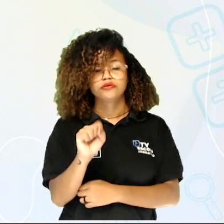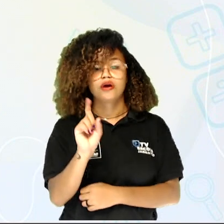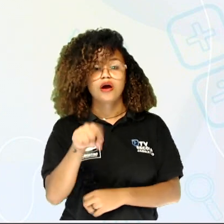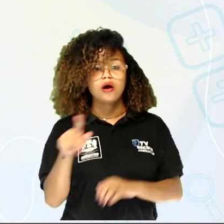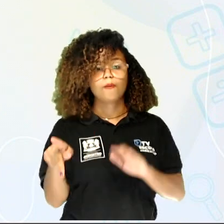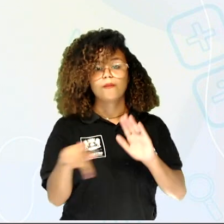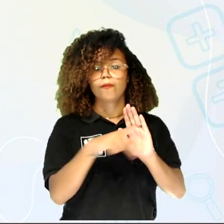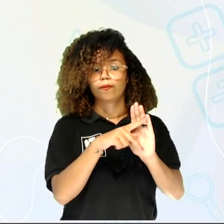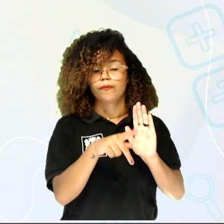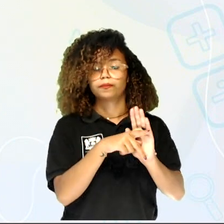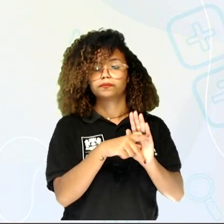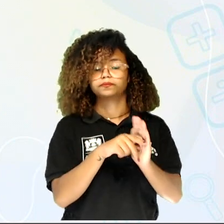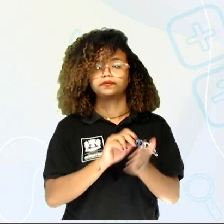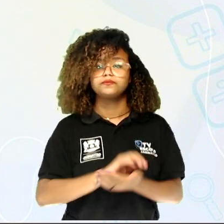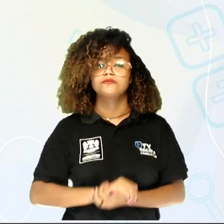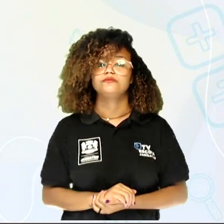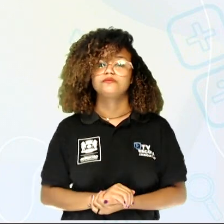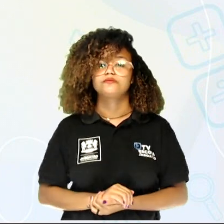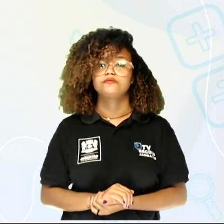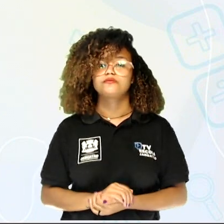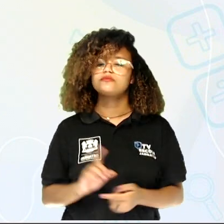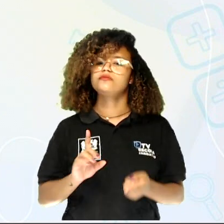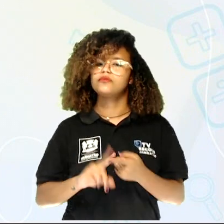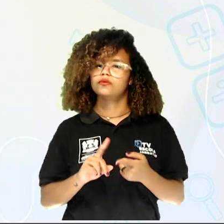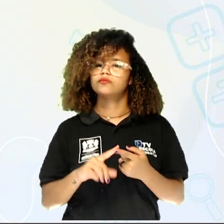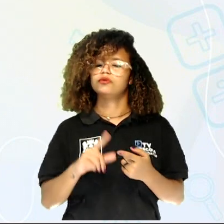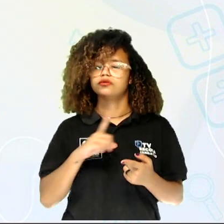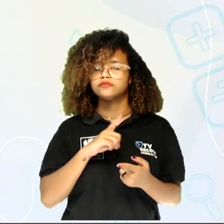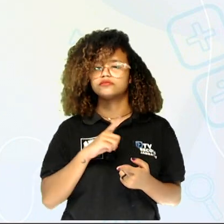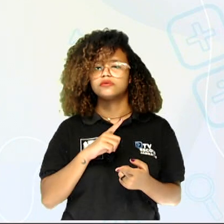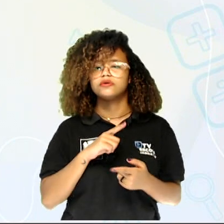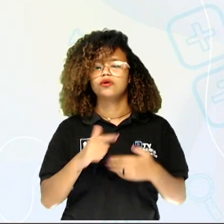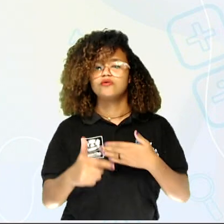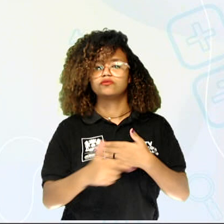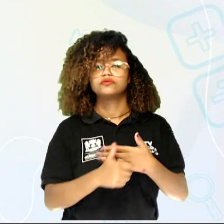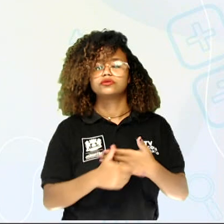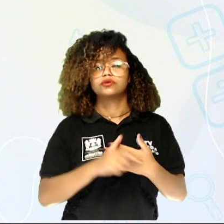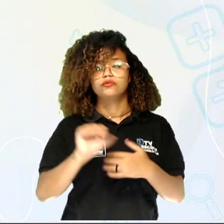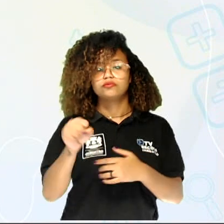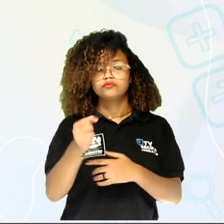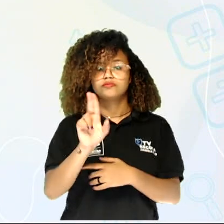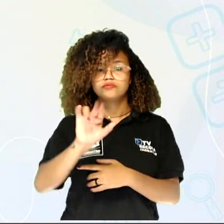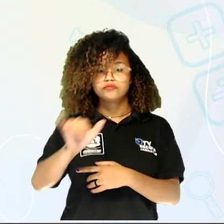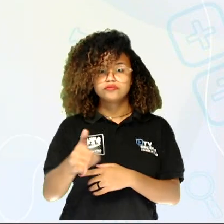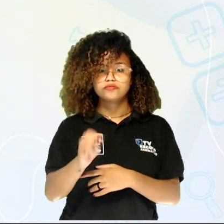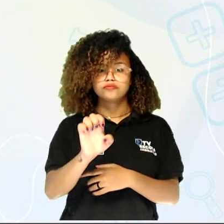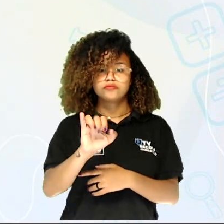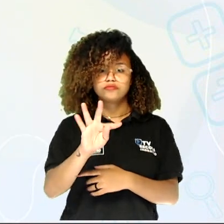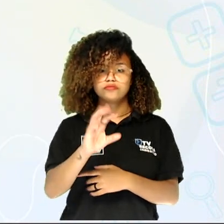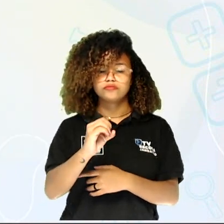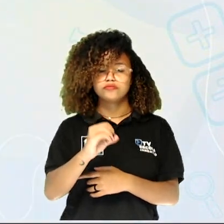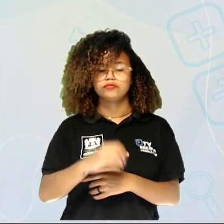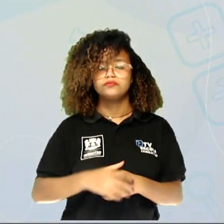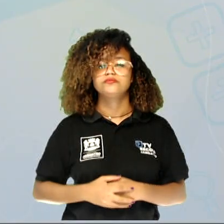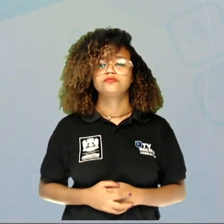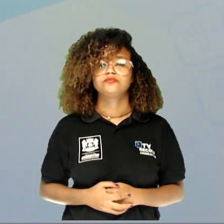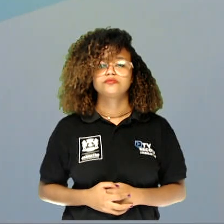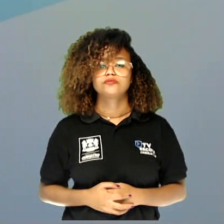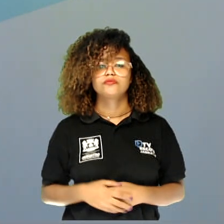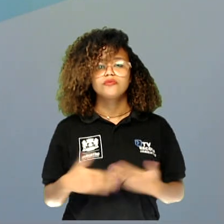próprio, né? E está também exercendo a função de sujeito. Então,